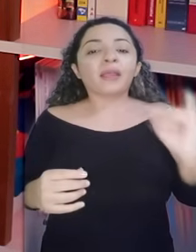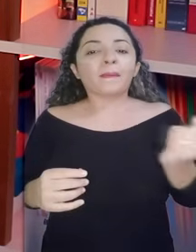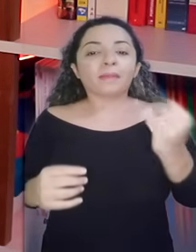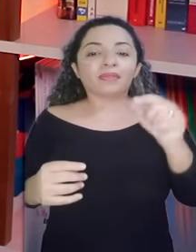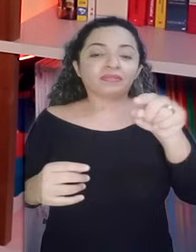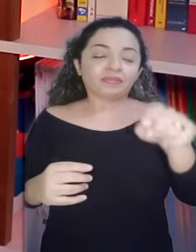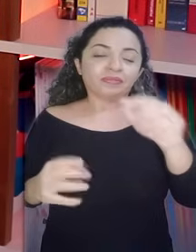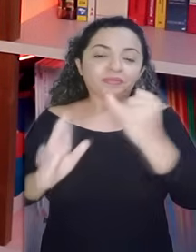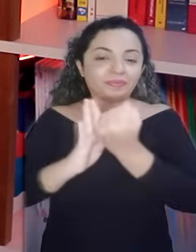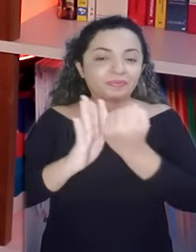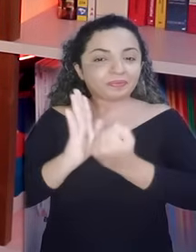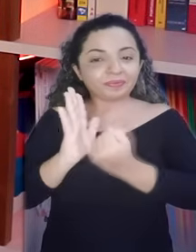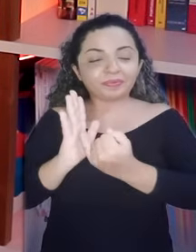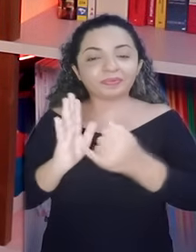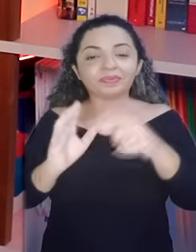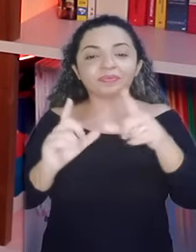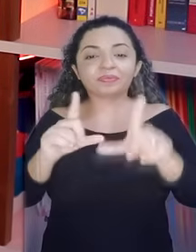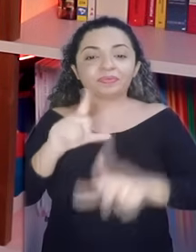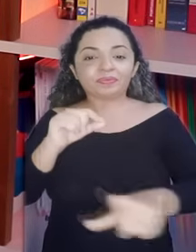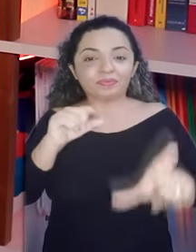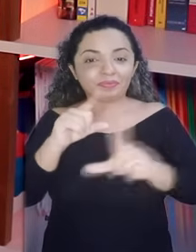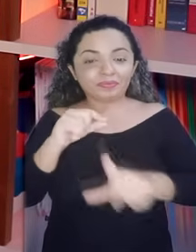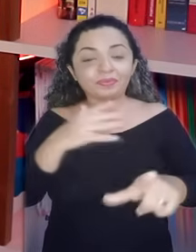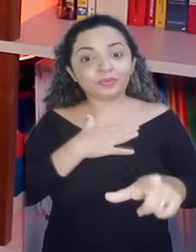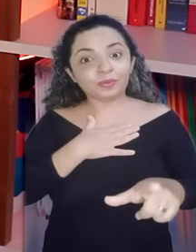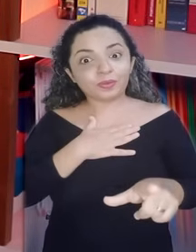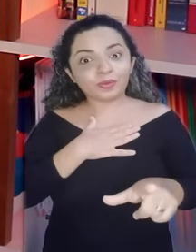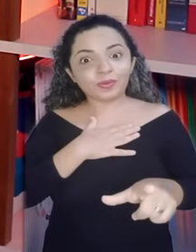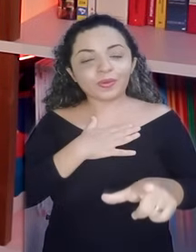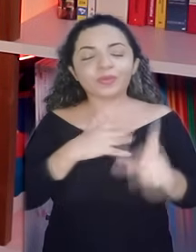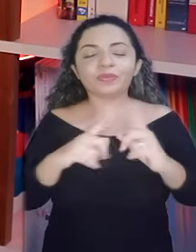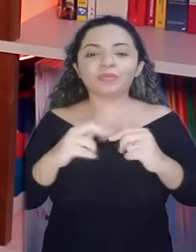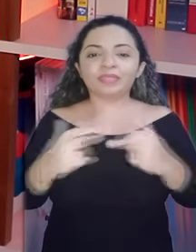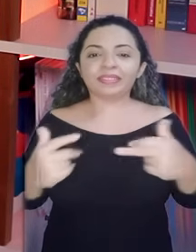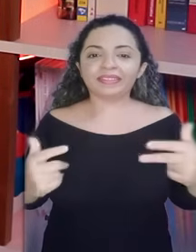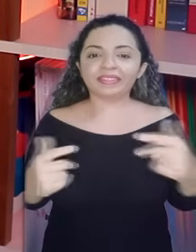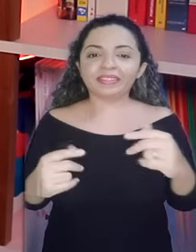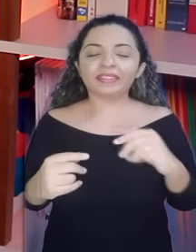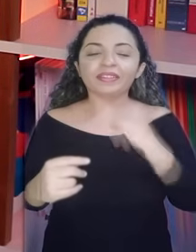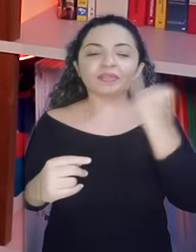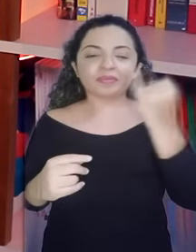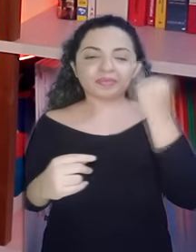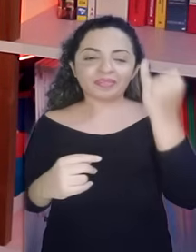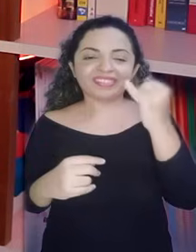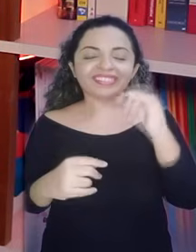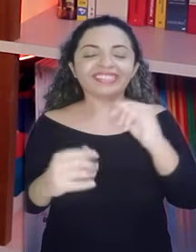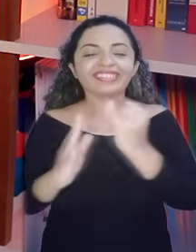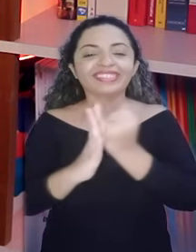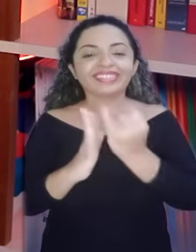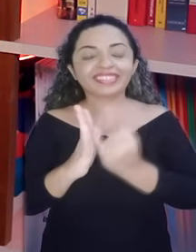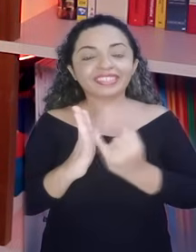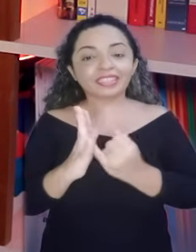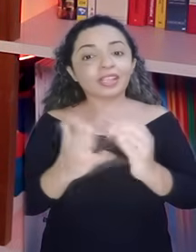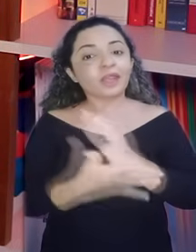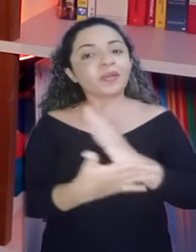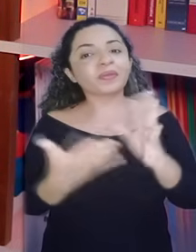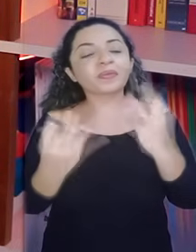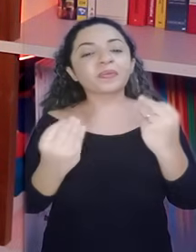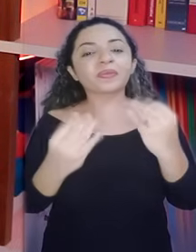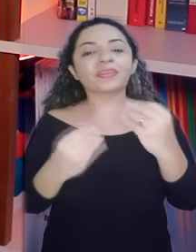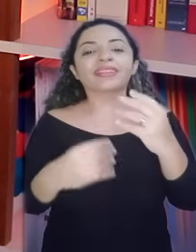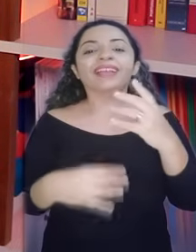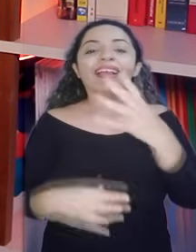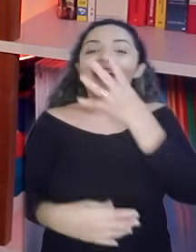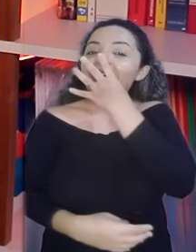você se inscreva, tem muita gente que assiste os nossos vídeos aqui, mas não se inscreve, então aproveita para se inscrever,